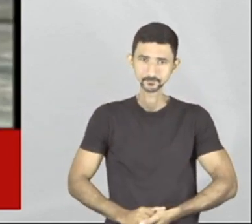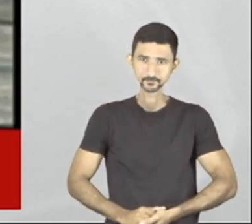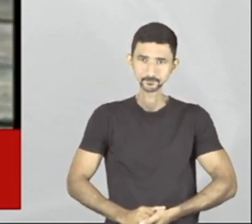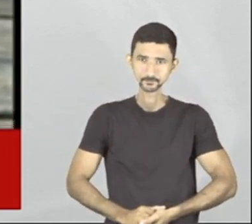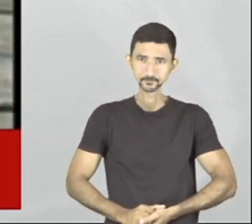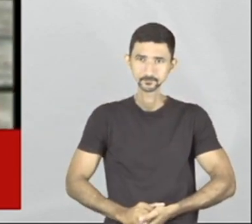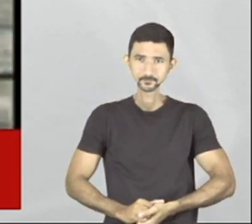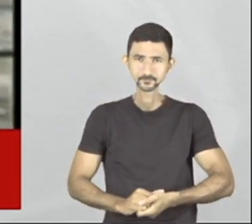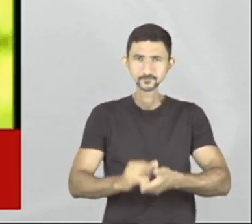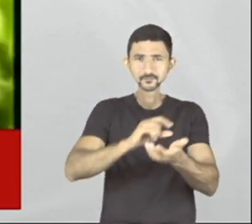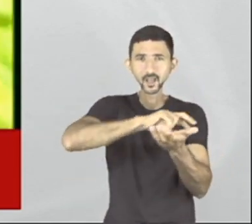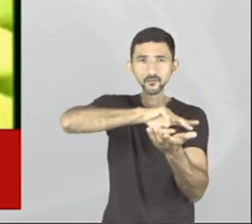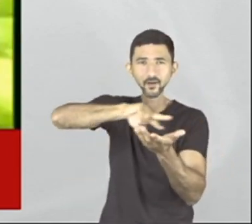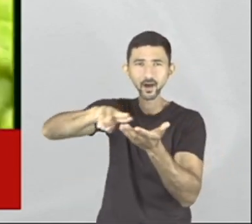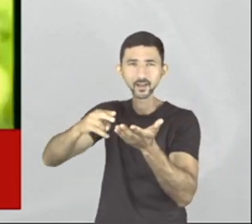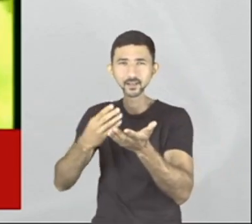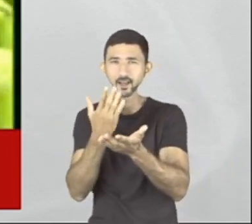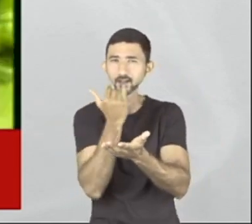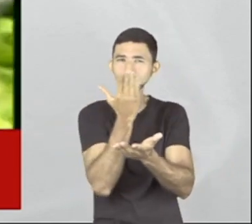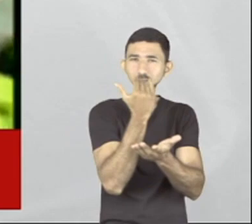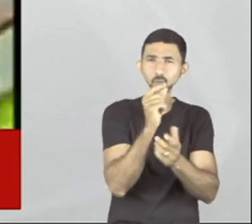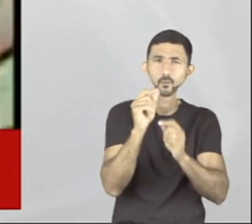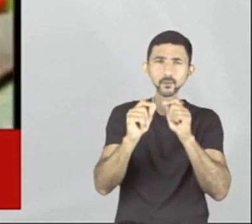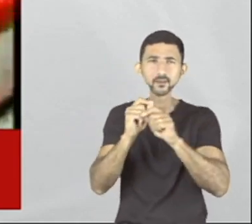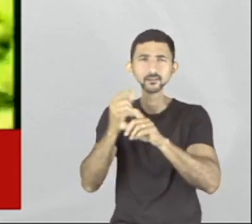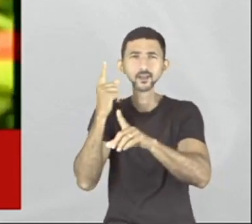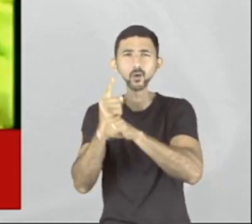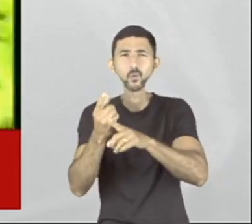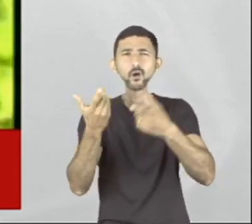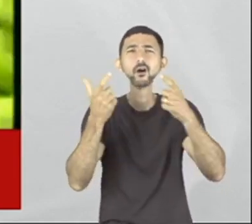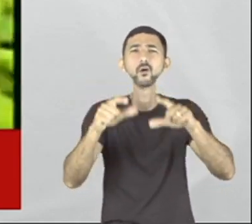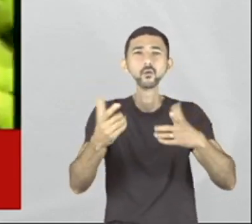E essa variedade de sabores, sabe onde achar?